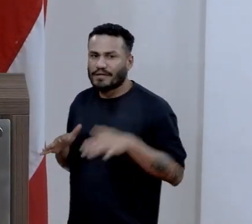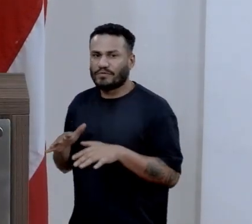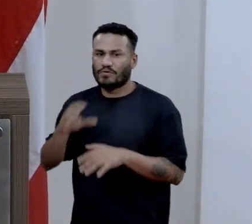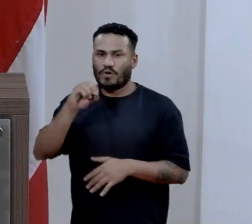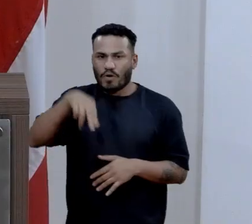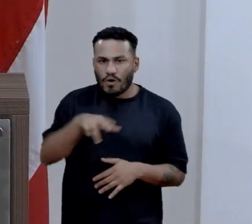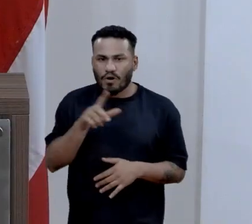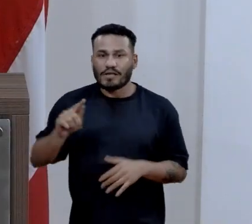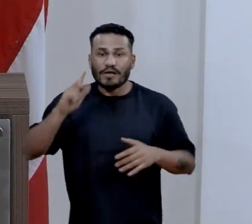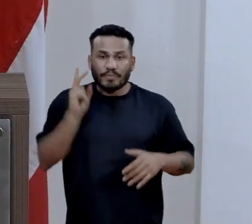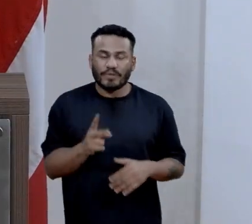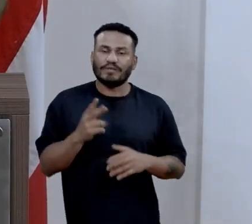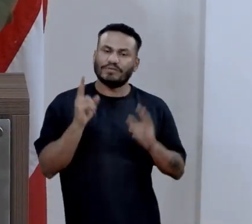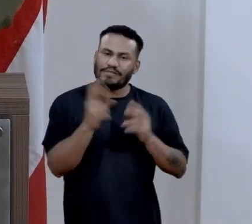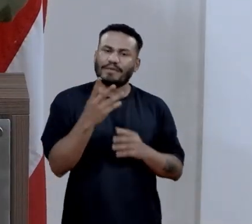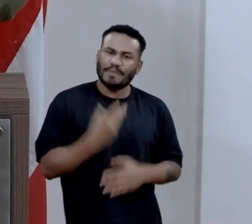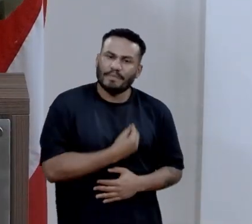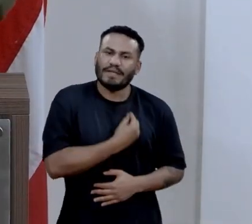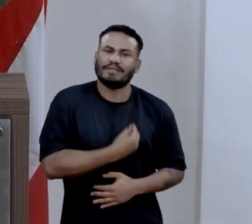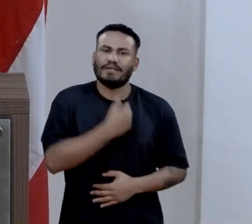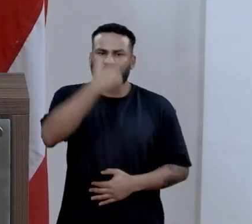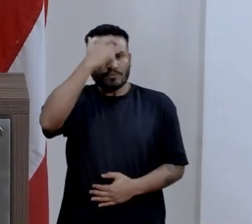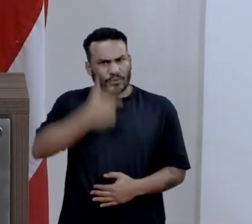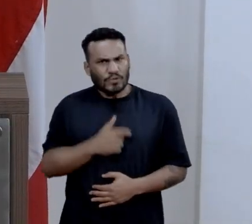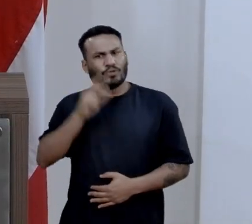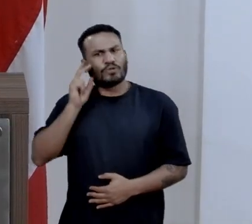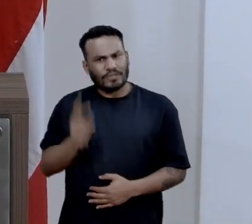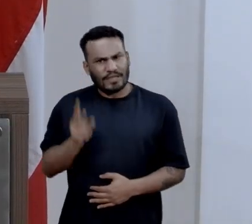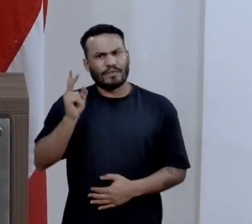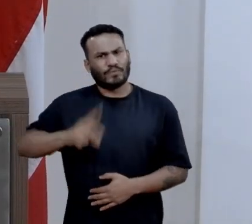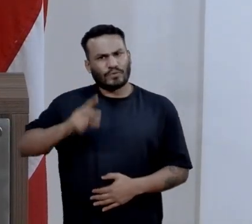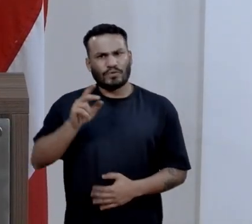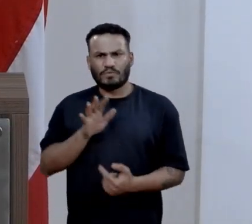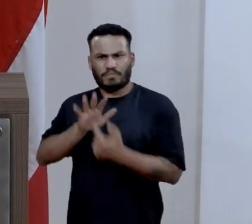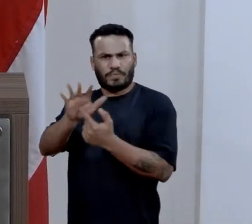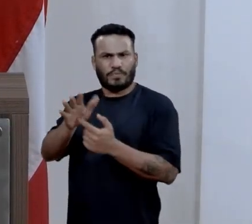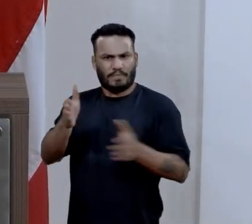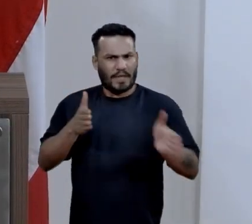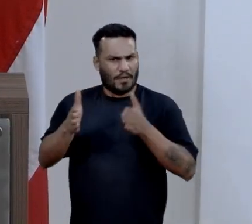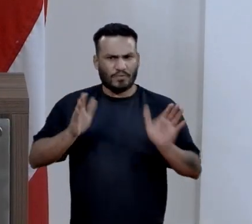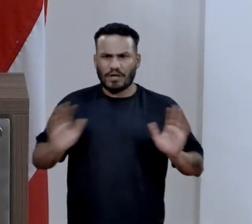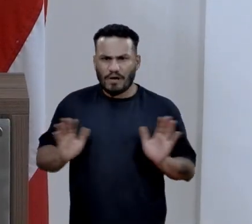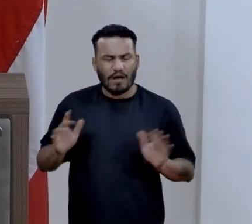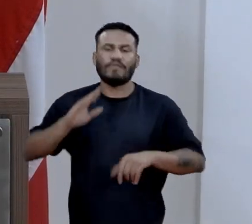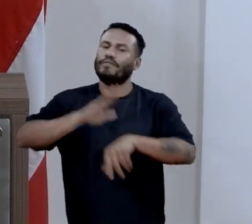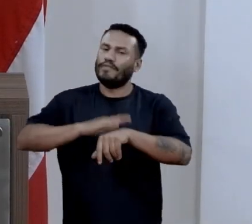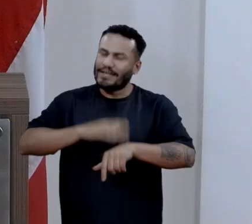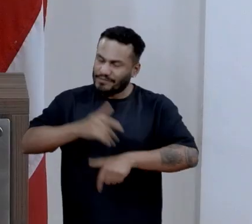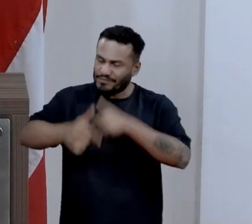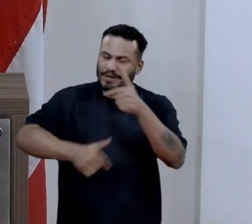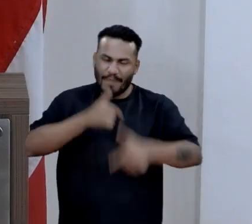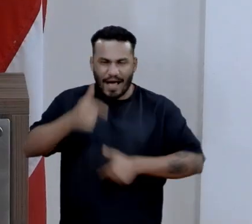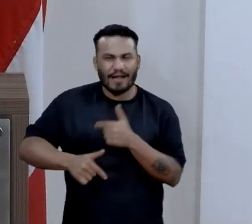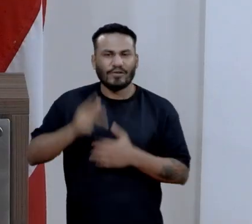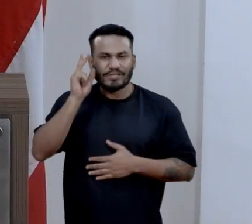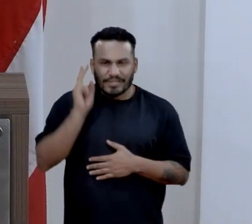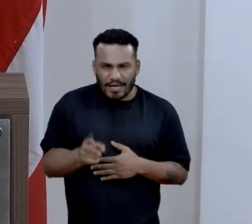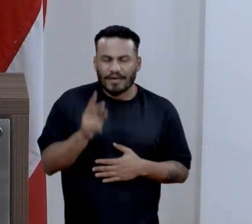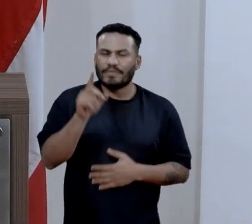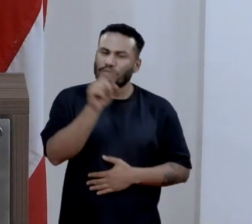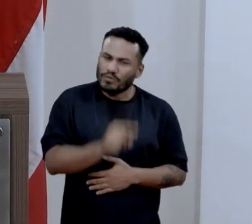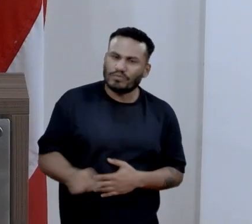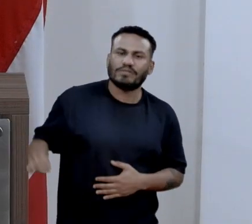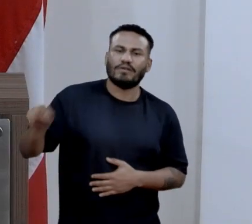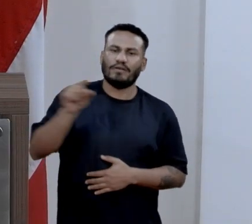ONGs. Então, a gente está sempre presente, sou um cara que estou o tempo todo, não apareço no período eleitoral, a gente faz esse trabalho consistente todo o